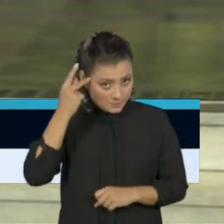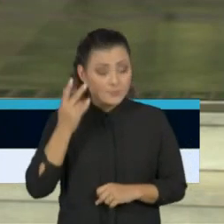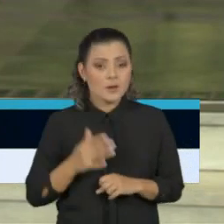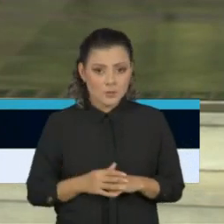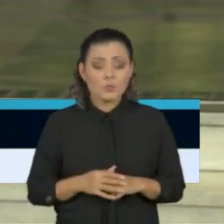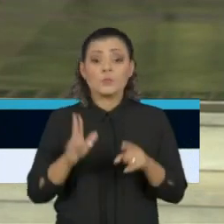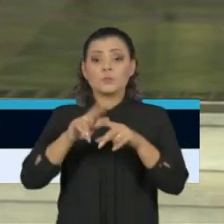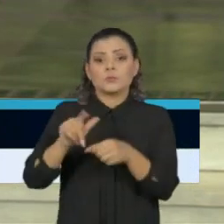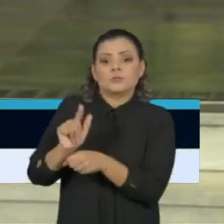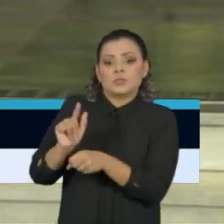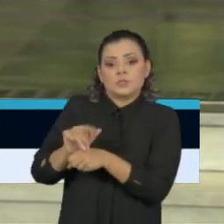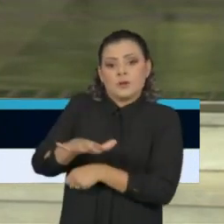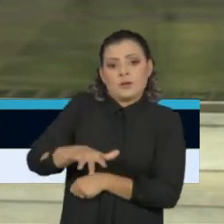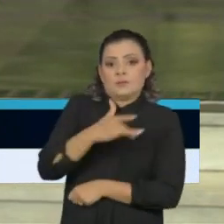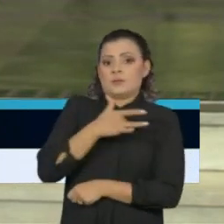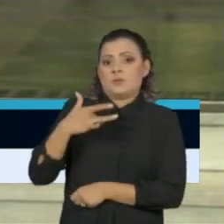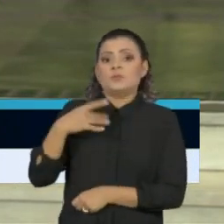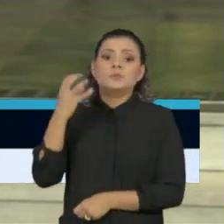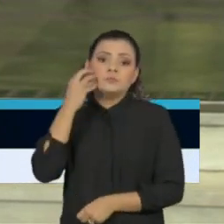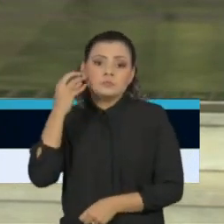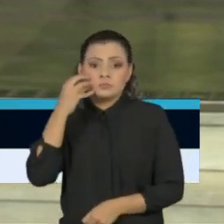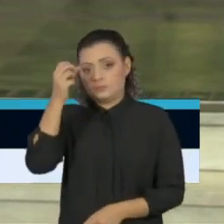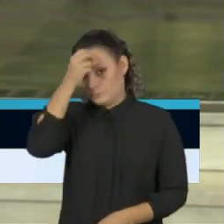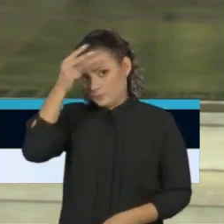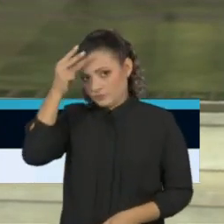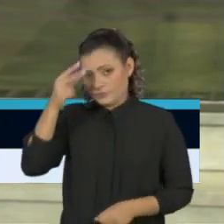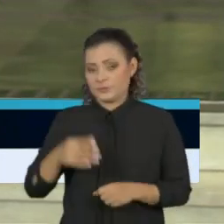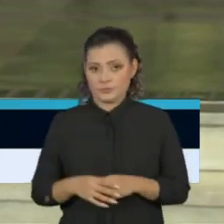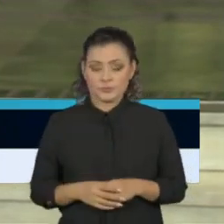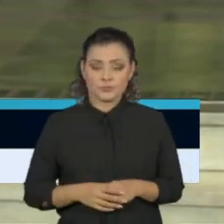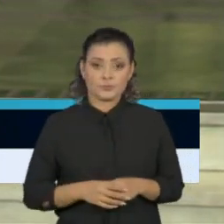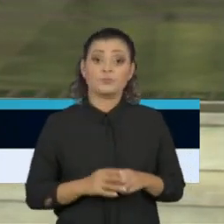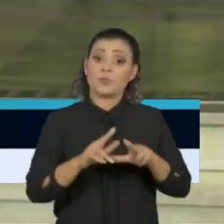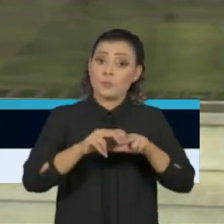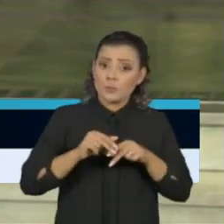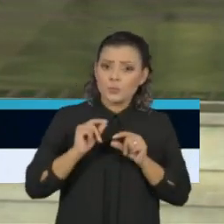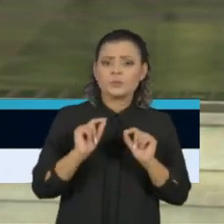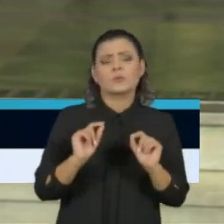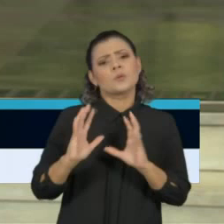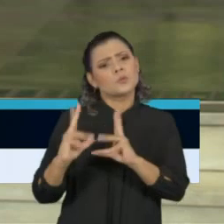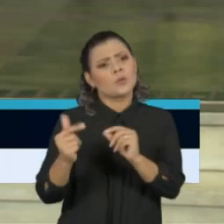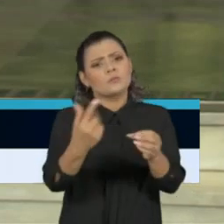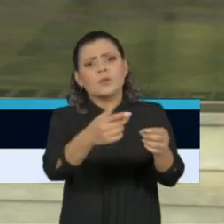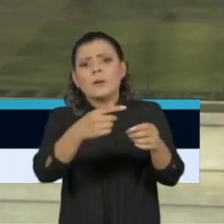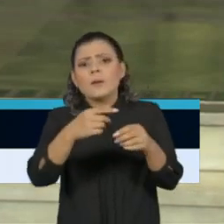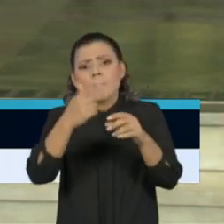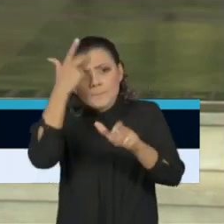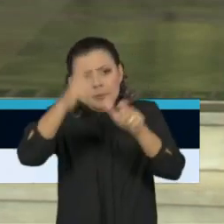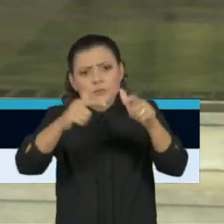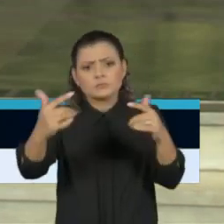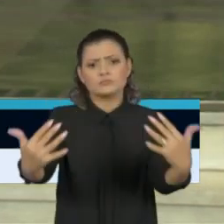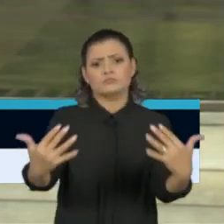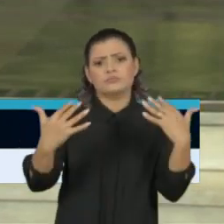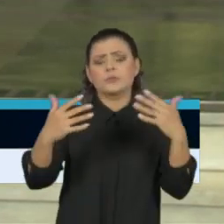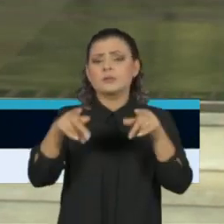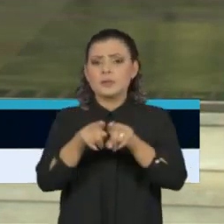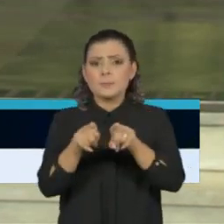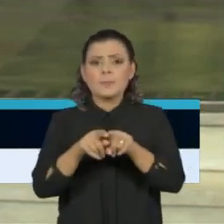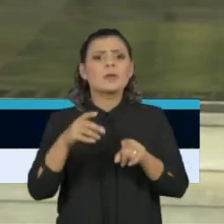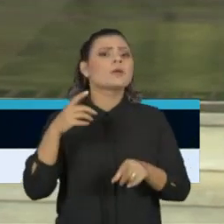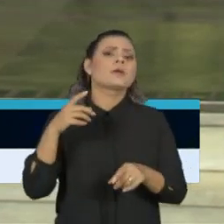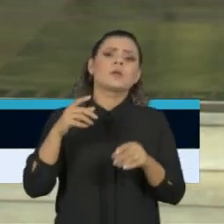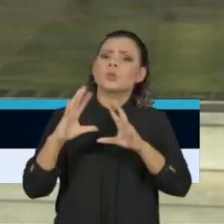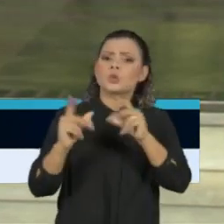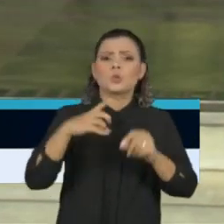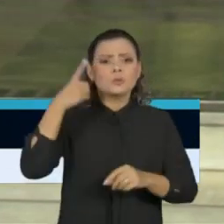a gestão da saúde com o prefeito Bruno Covas. Portanto, aos parlamentares que estão nos assistindo aqui, um